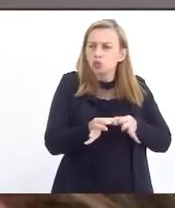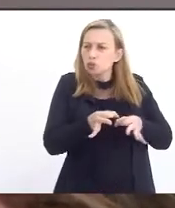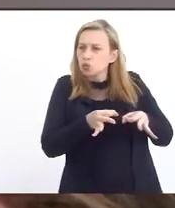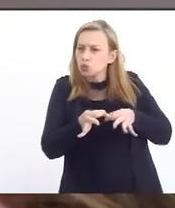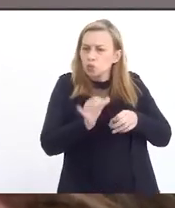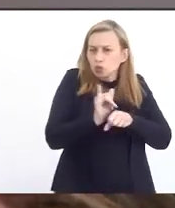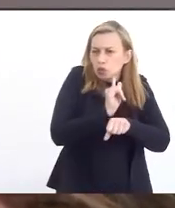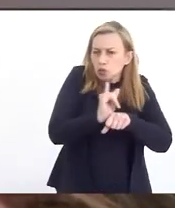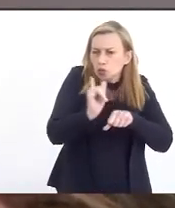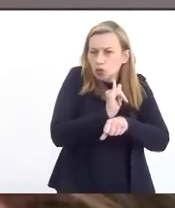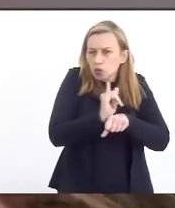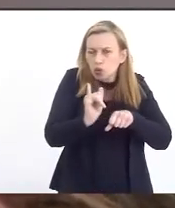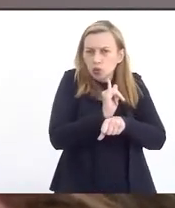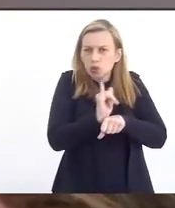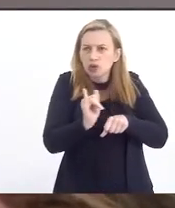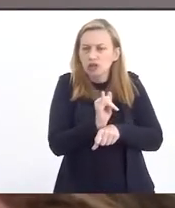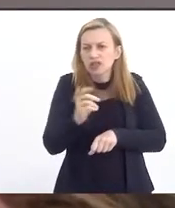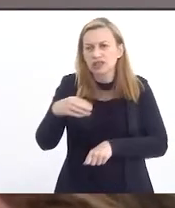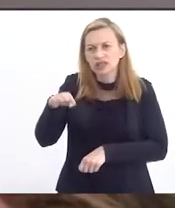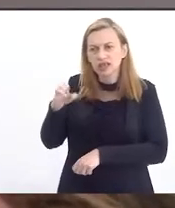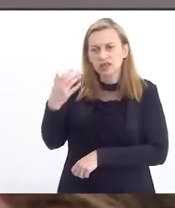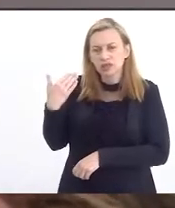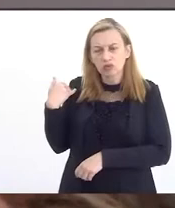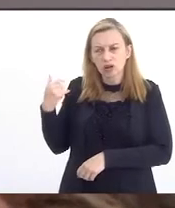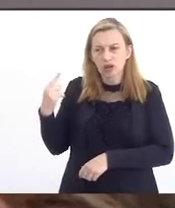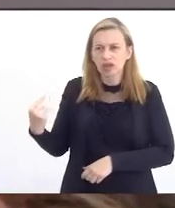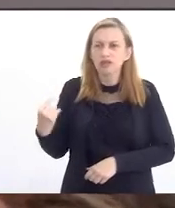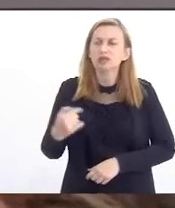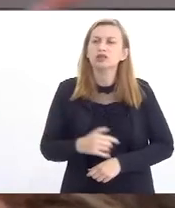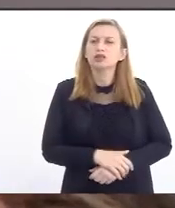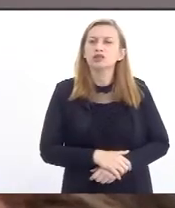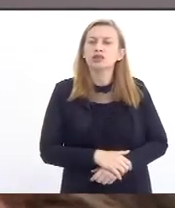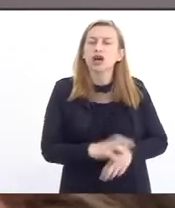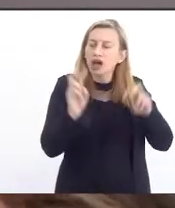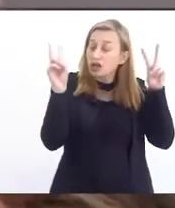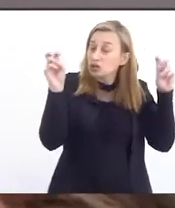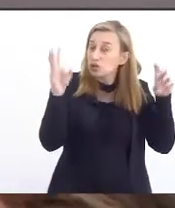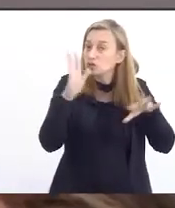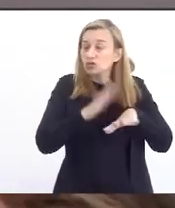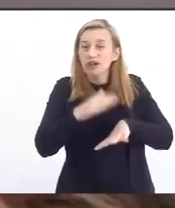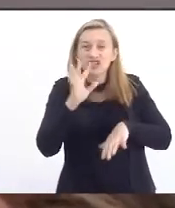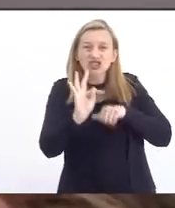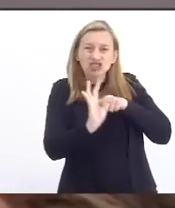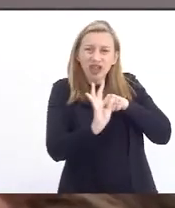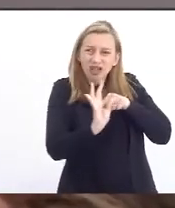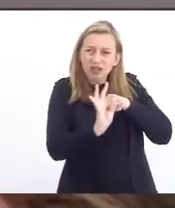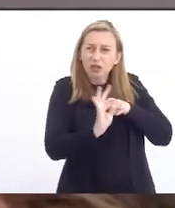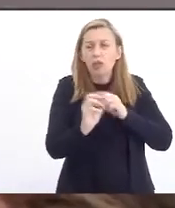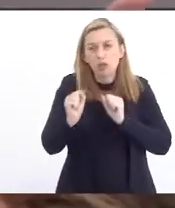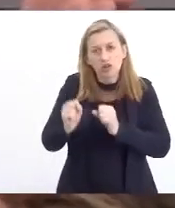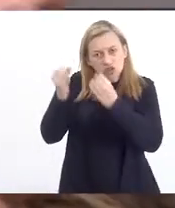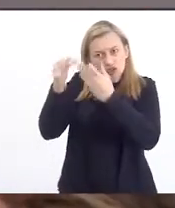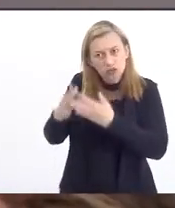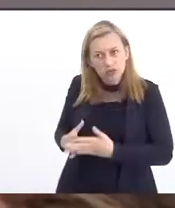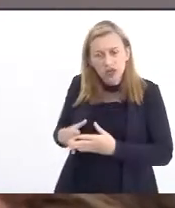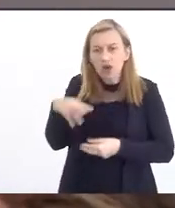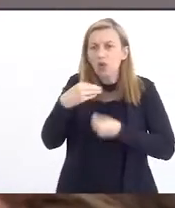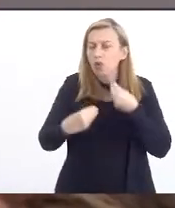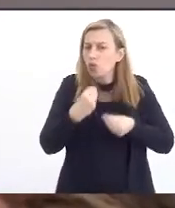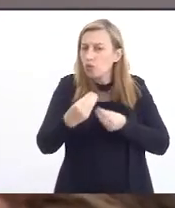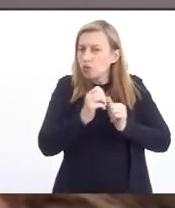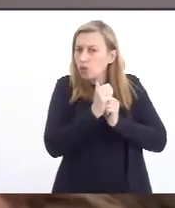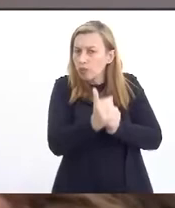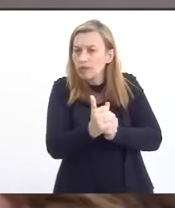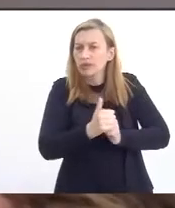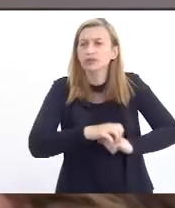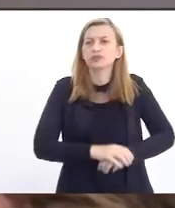técnicas. Do meu lado está a Sérgio, representante da Câmara de Saneamento. Então, questões mais técnicas, ela pode explicar como está sendo feito esse